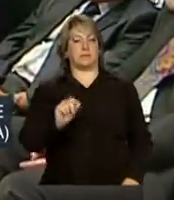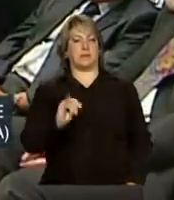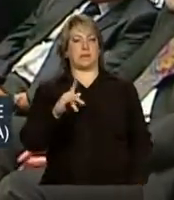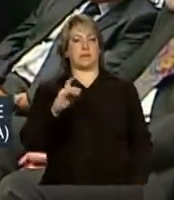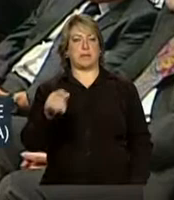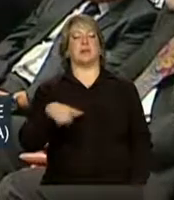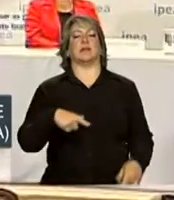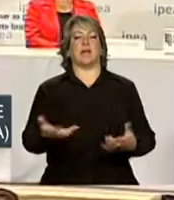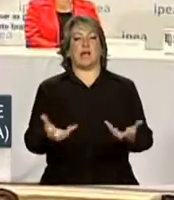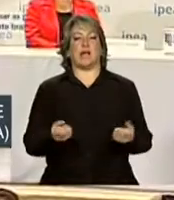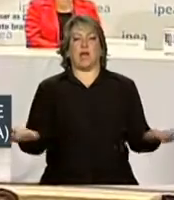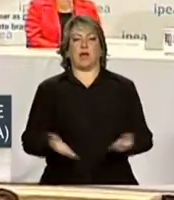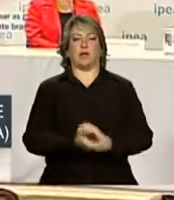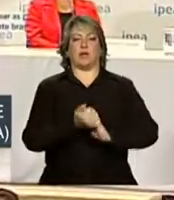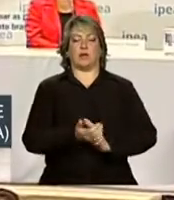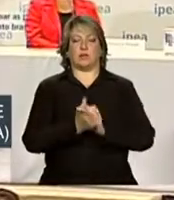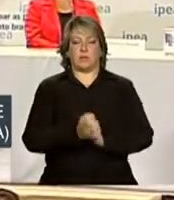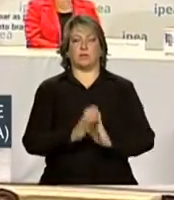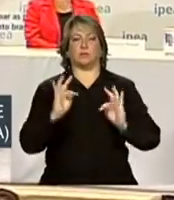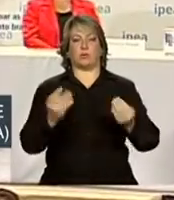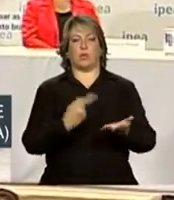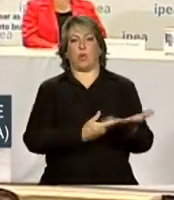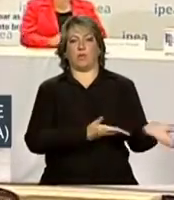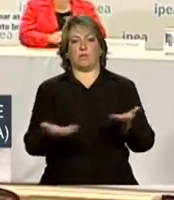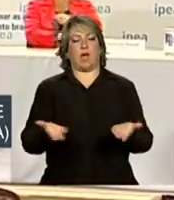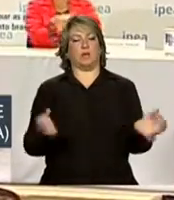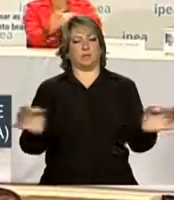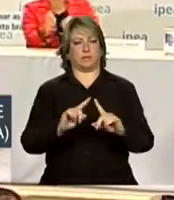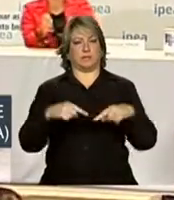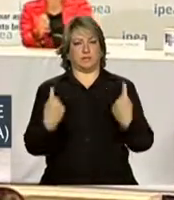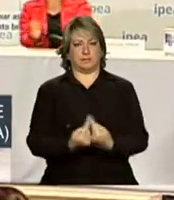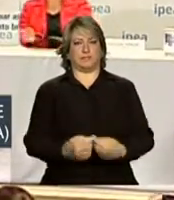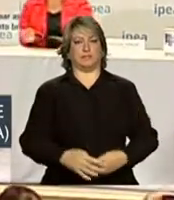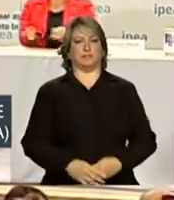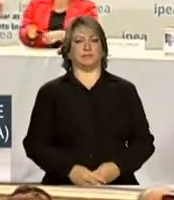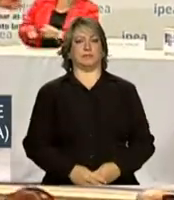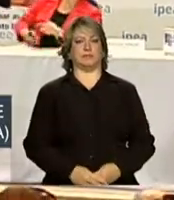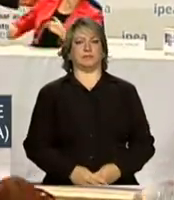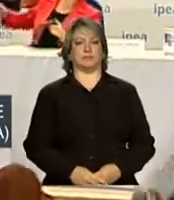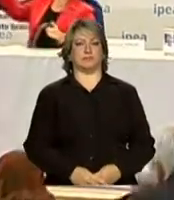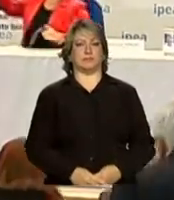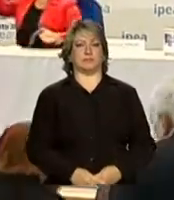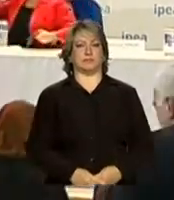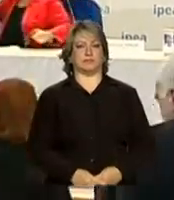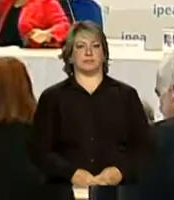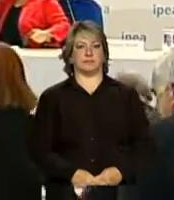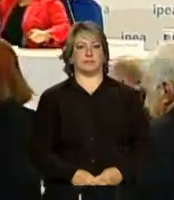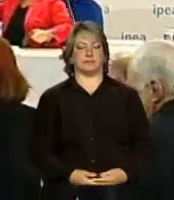momento os cumprimentos dos convidados. Está encerrada esta sessão de posse.